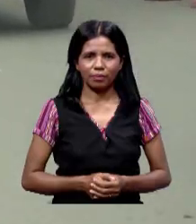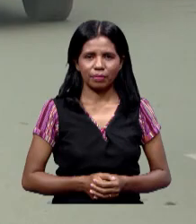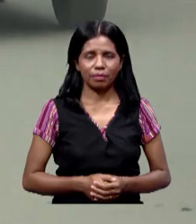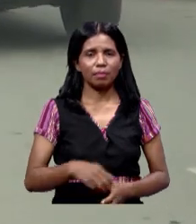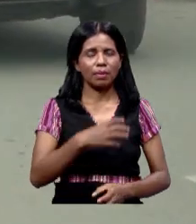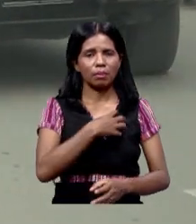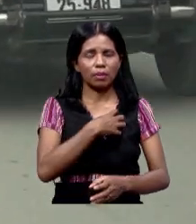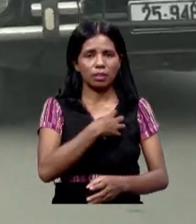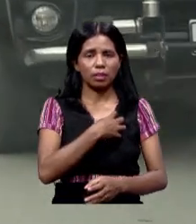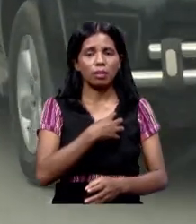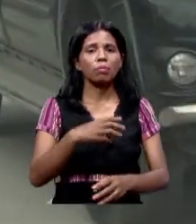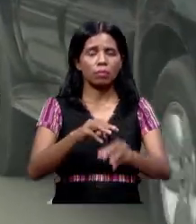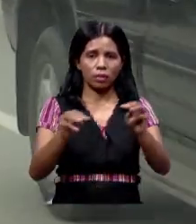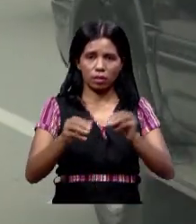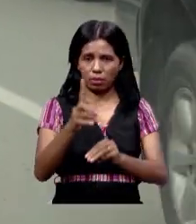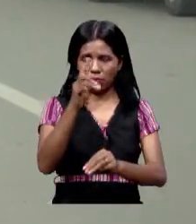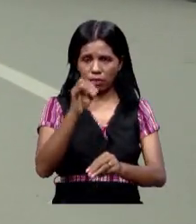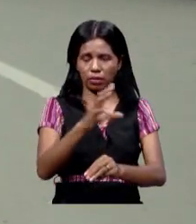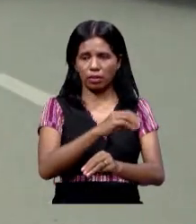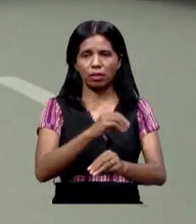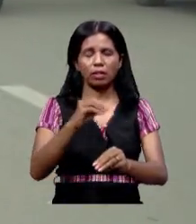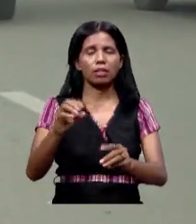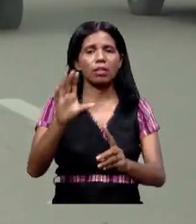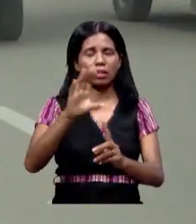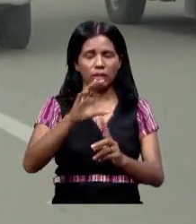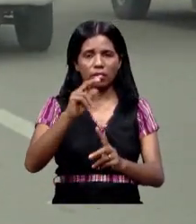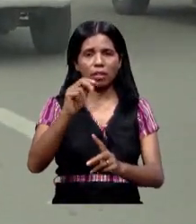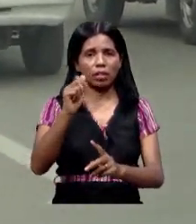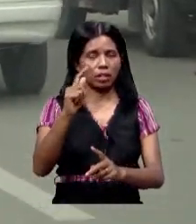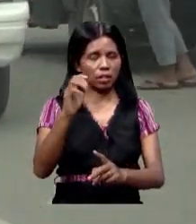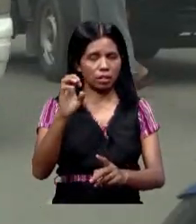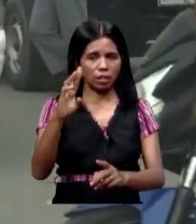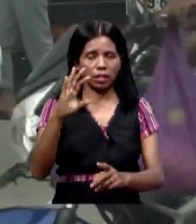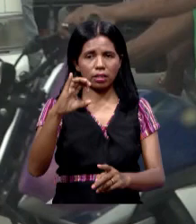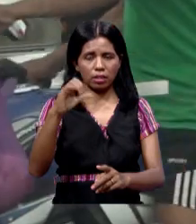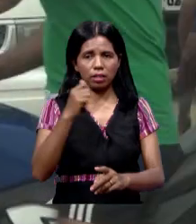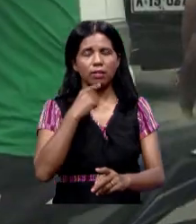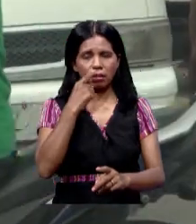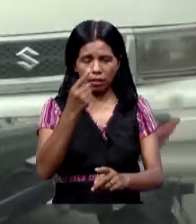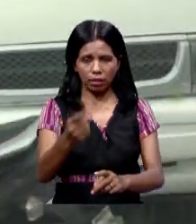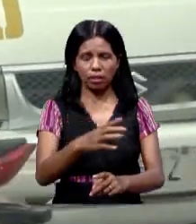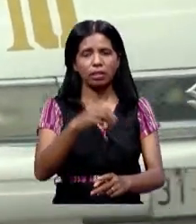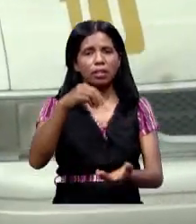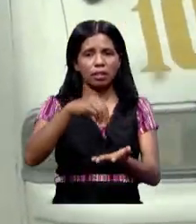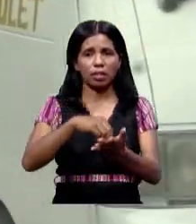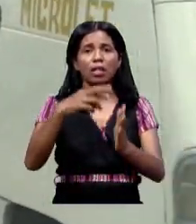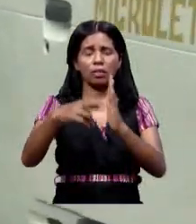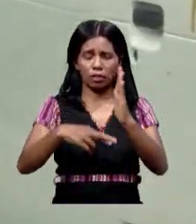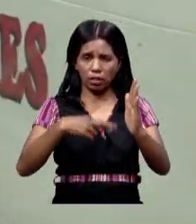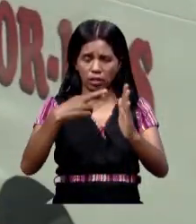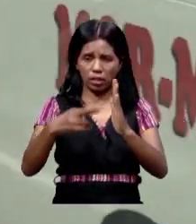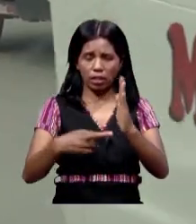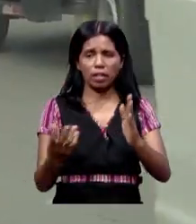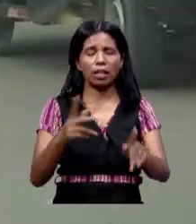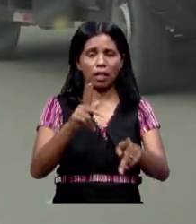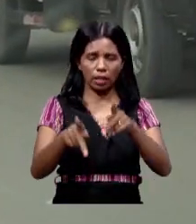Comandante Pentele município Dili, superintendente chefe na Tercia Eufrásia Soares Martins Hateten, se cria regra rigoroso ba vendedor